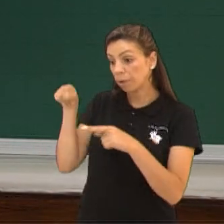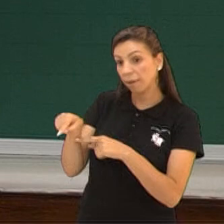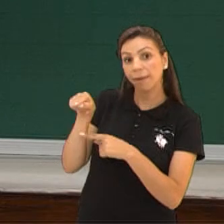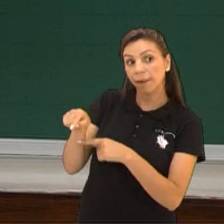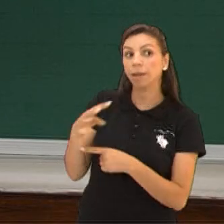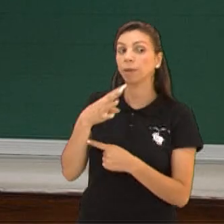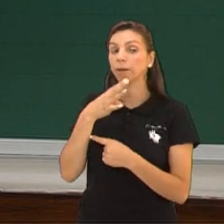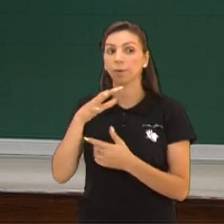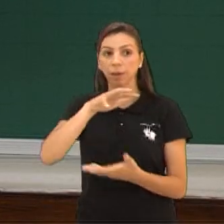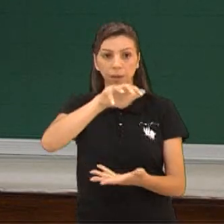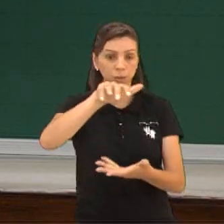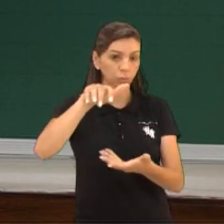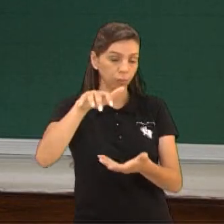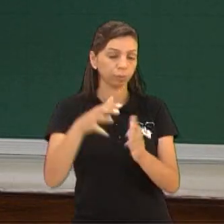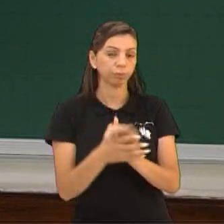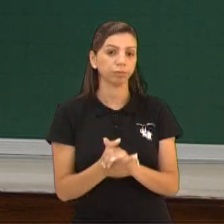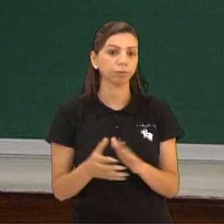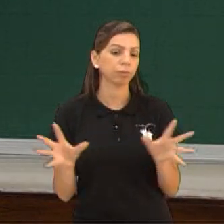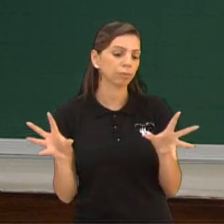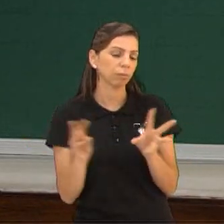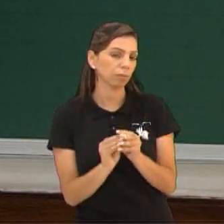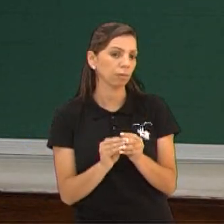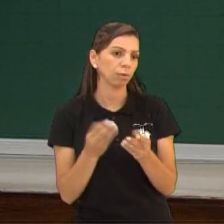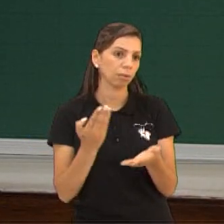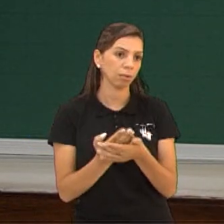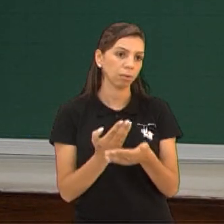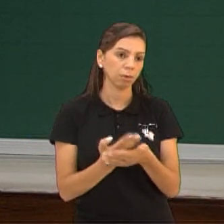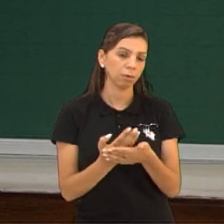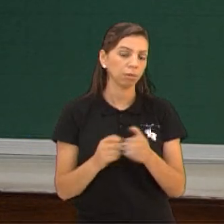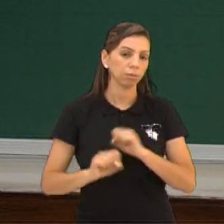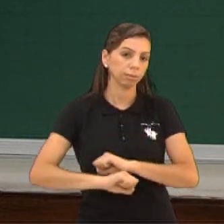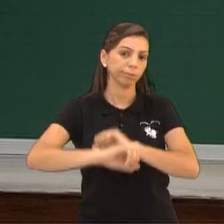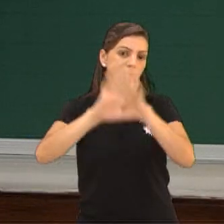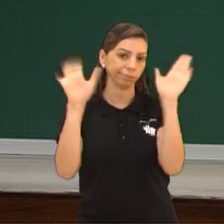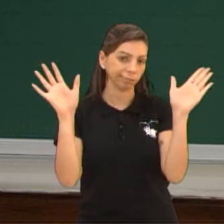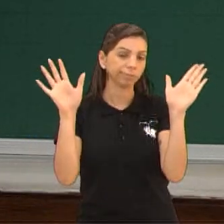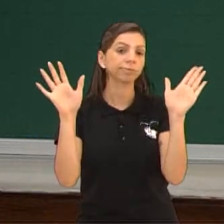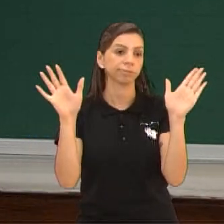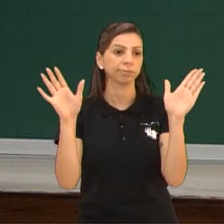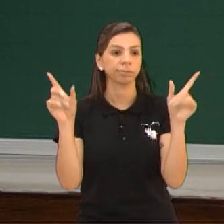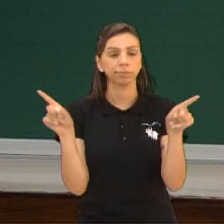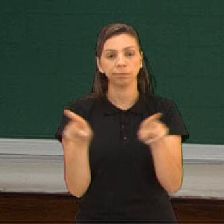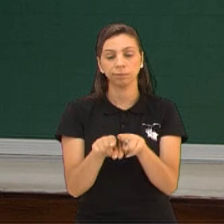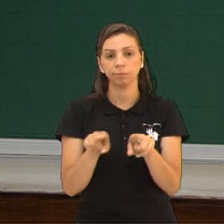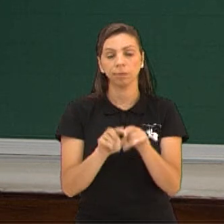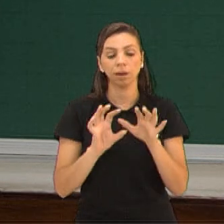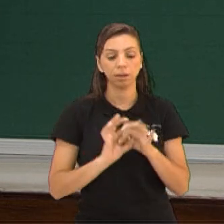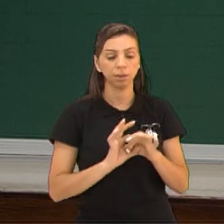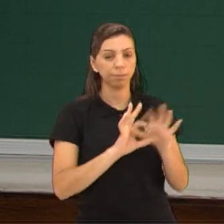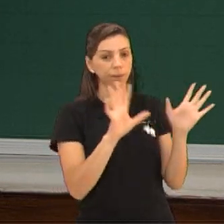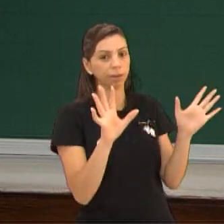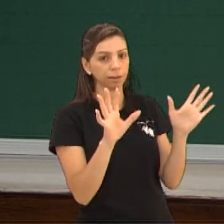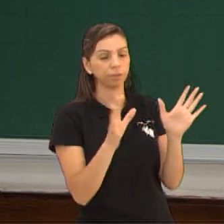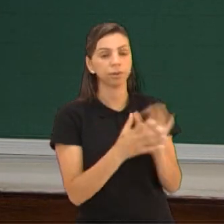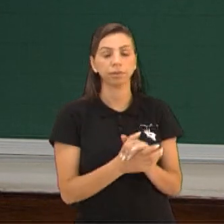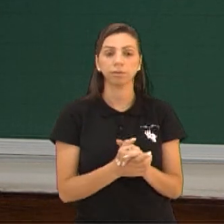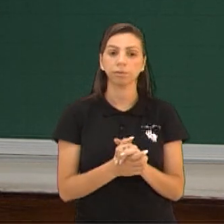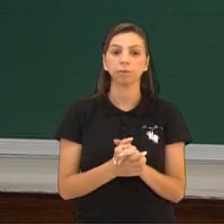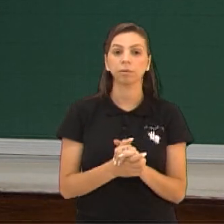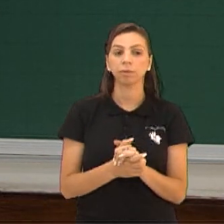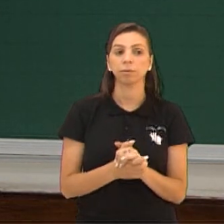sua volta. Então, o que nós vimos hoje, né? Nós vimos a questão do esclarecimento, nós vimos a liberdade, né, como